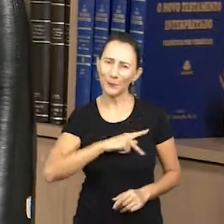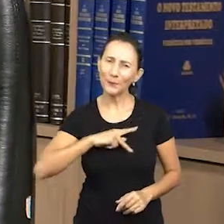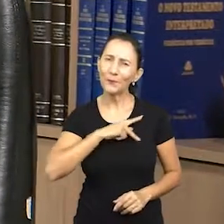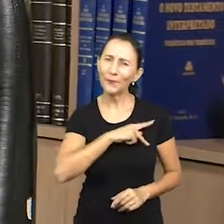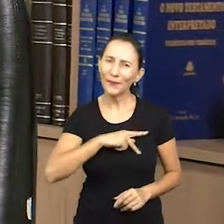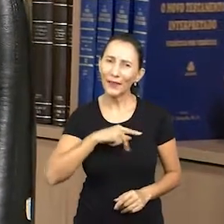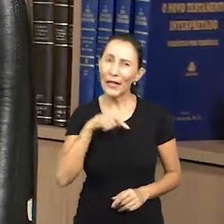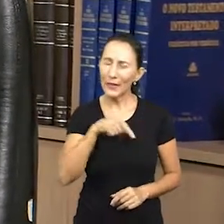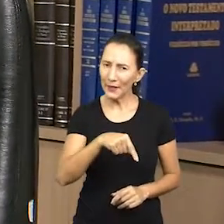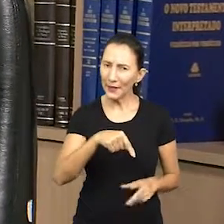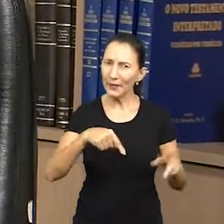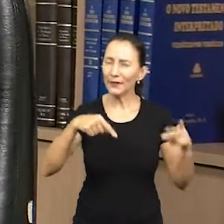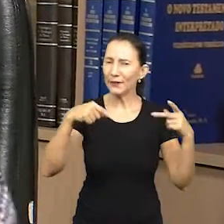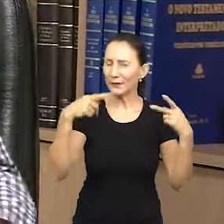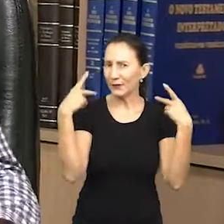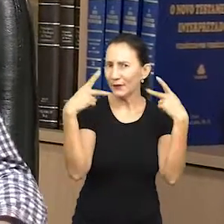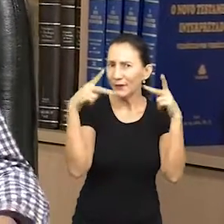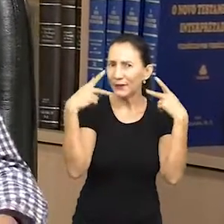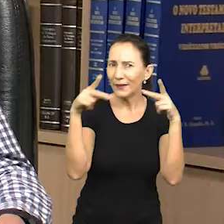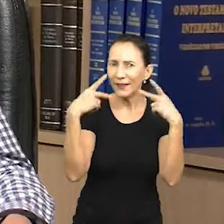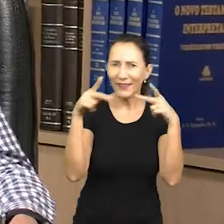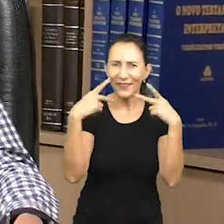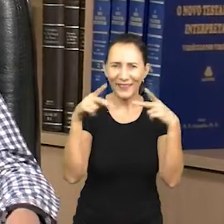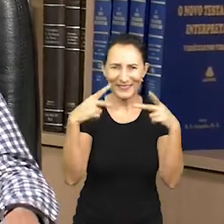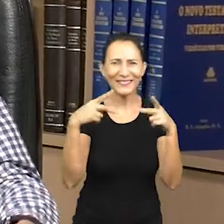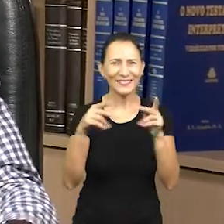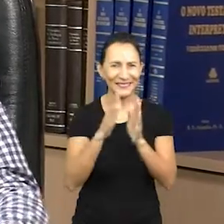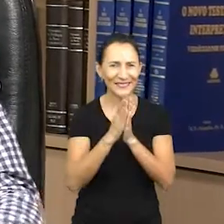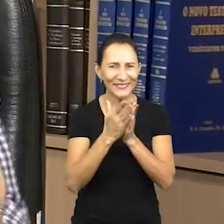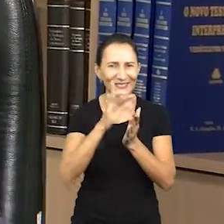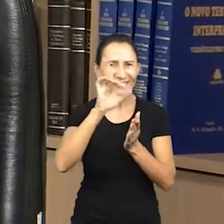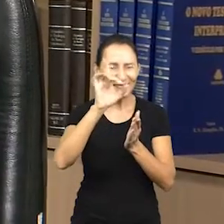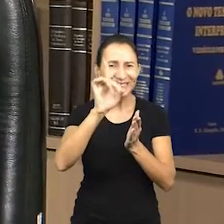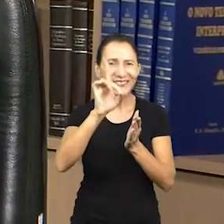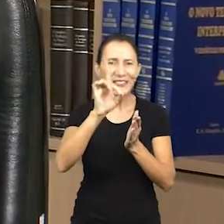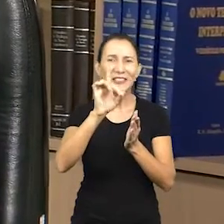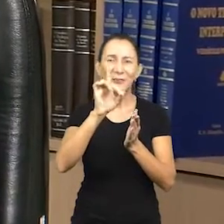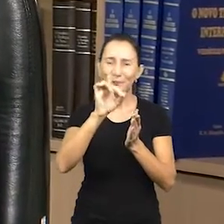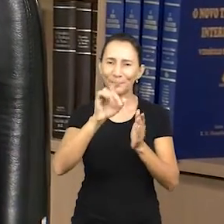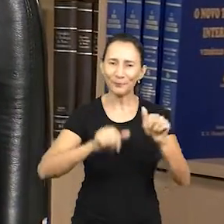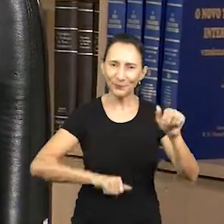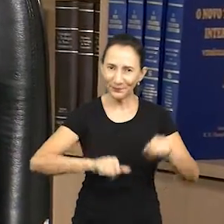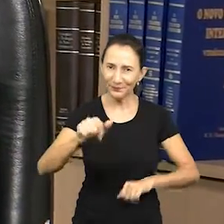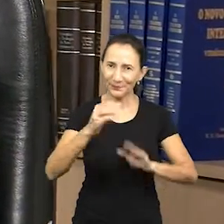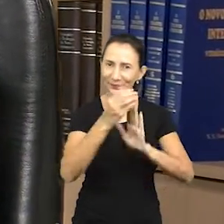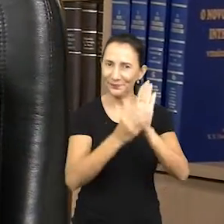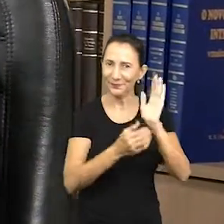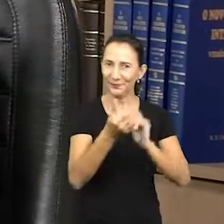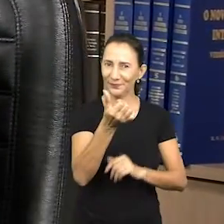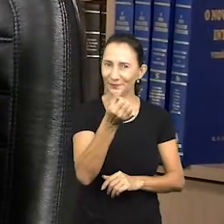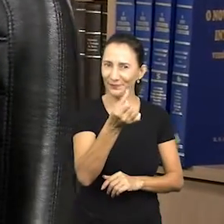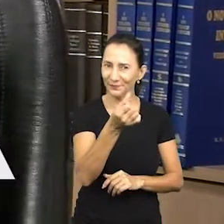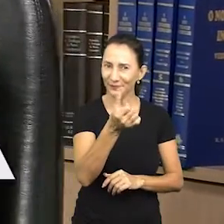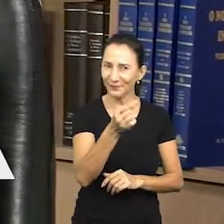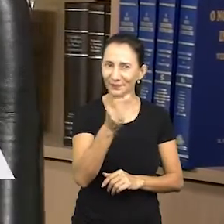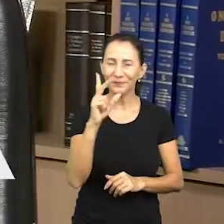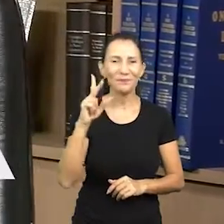estava pregando a palavra de Deus, acabamos de ler aqui, né, em Atos 16,